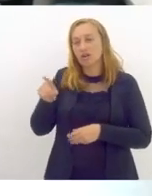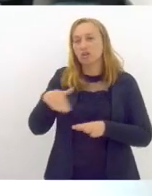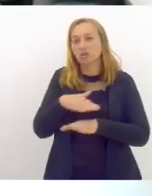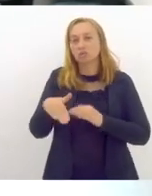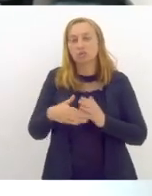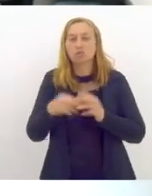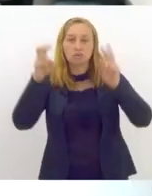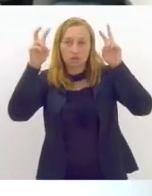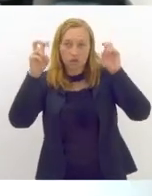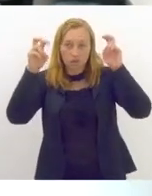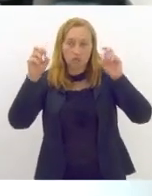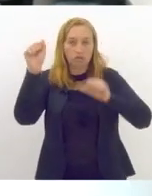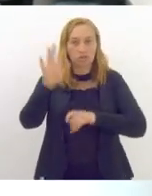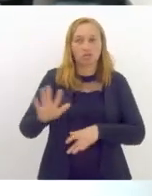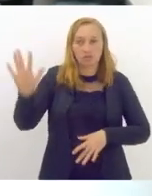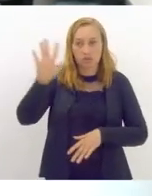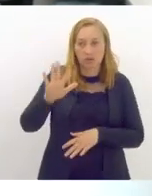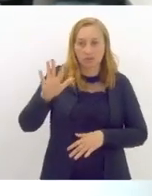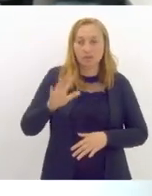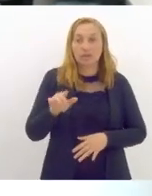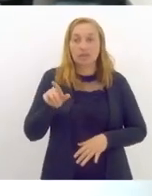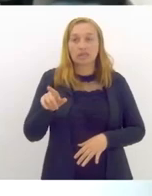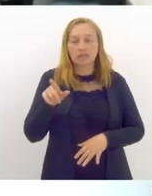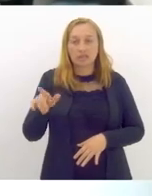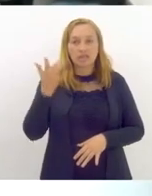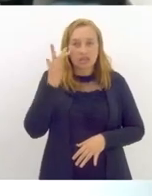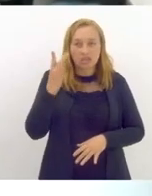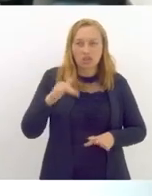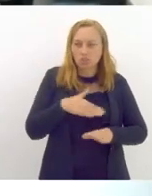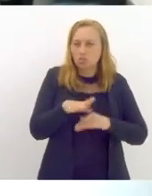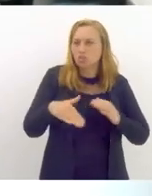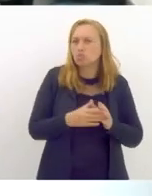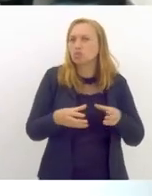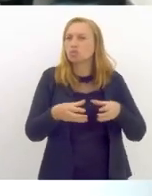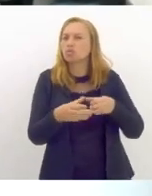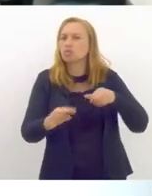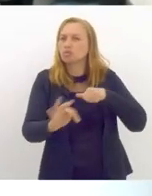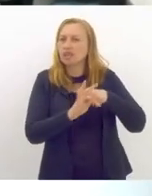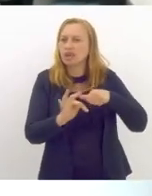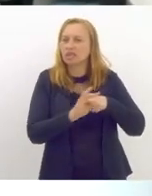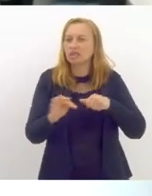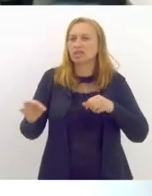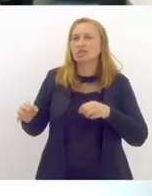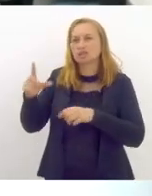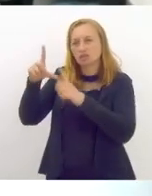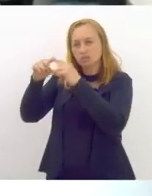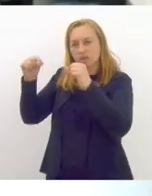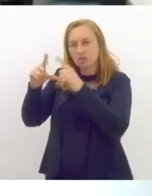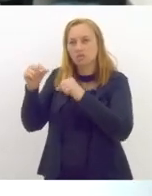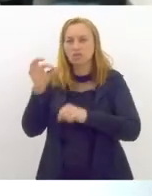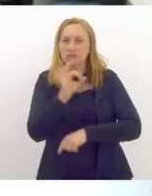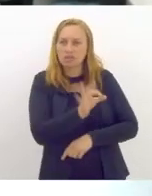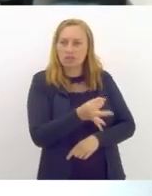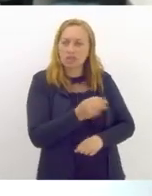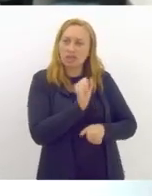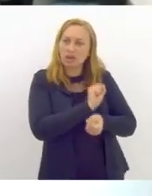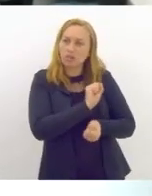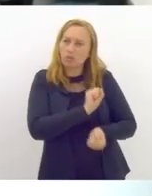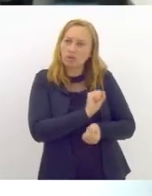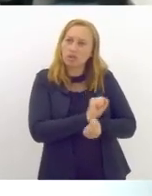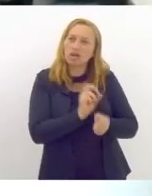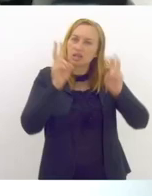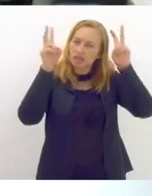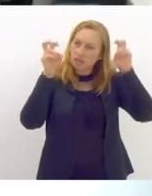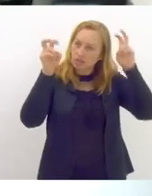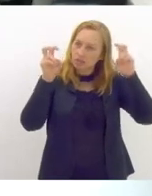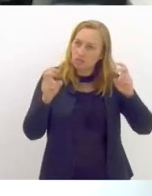tomadas de assuntos que sejam nacionais e eles acharam todo o corpo técnico de Brasília achou Prudente esperar esse